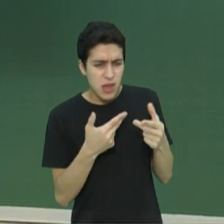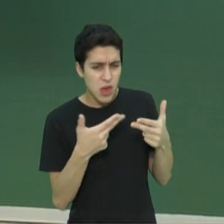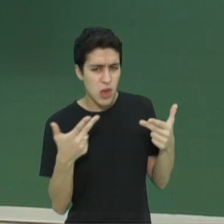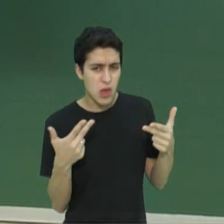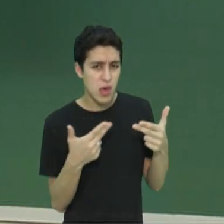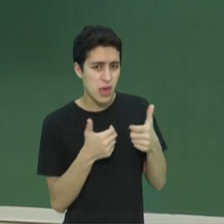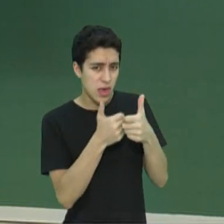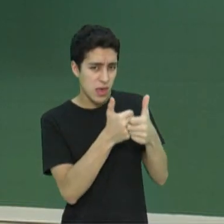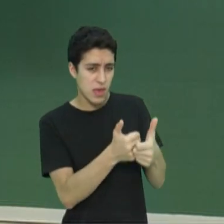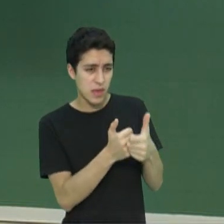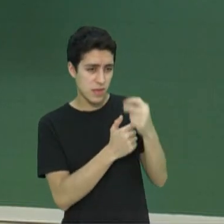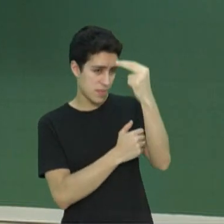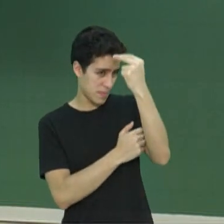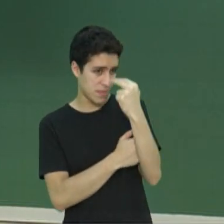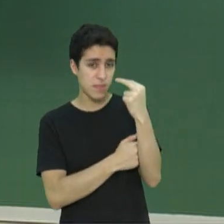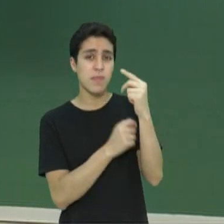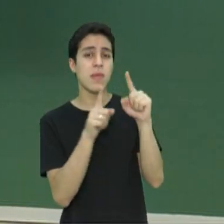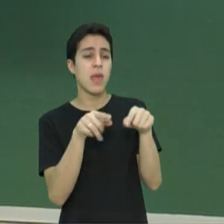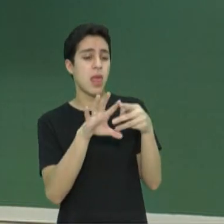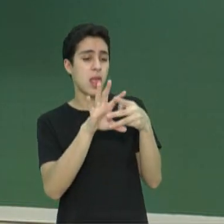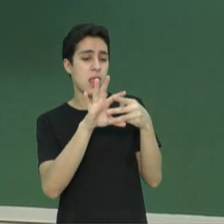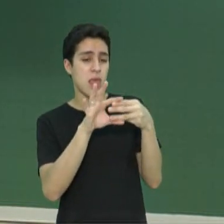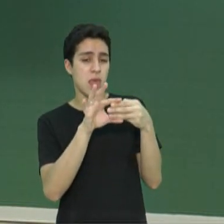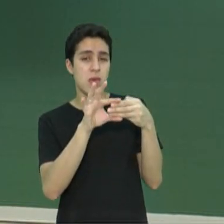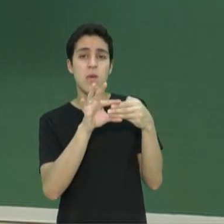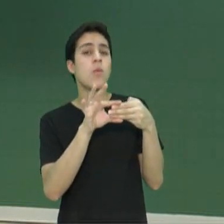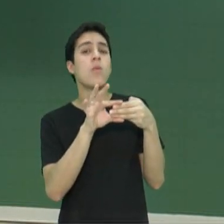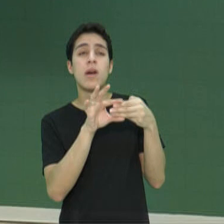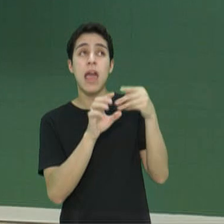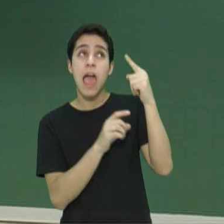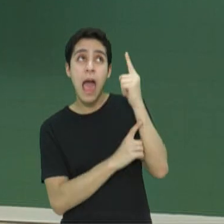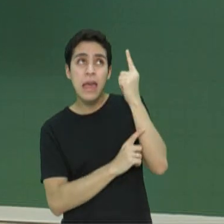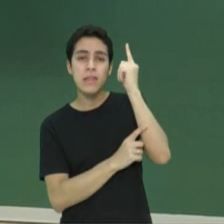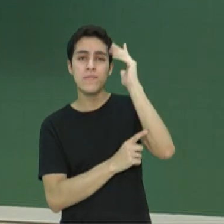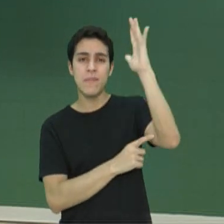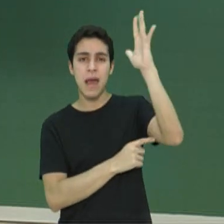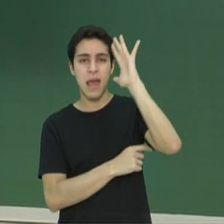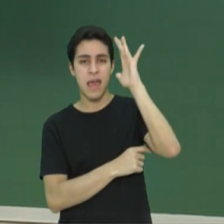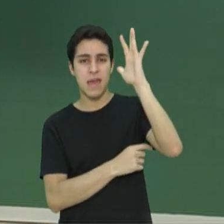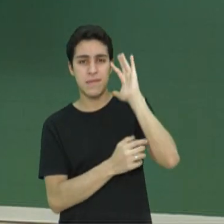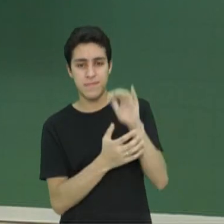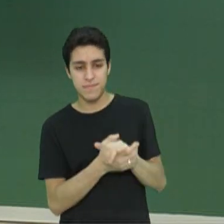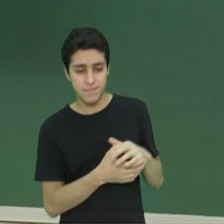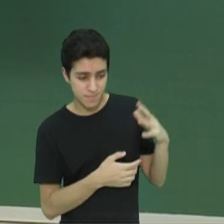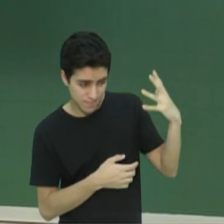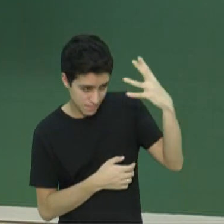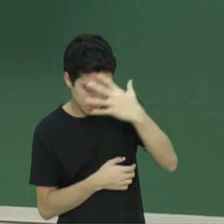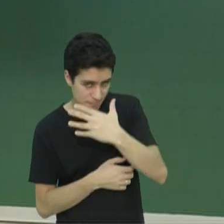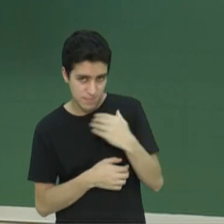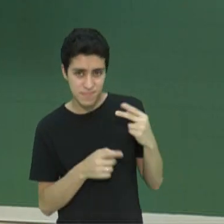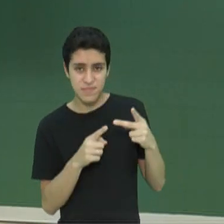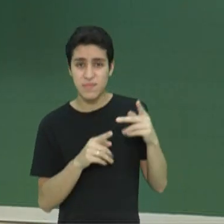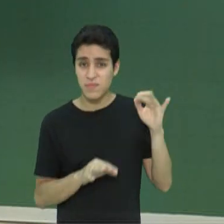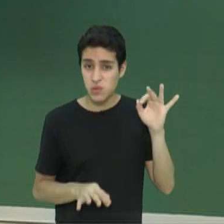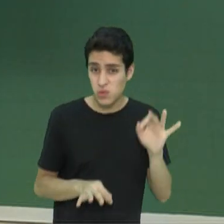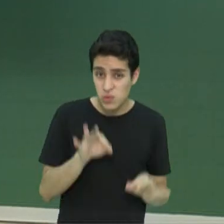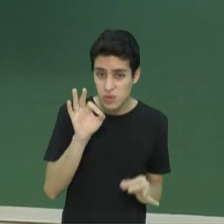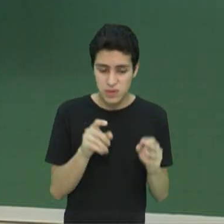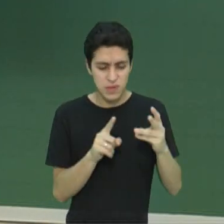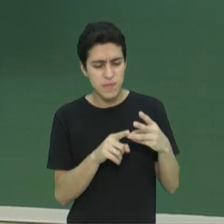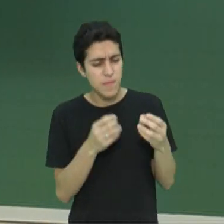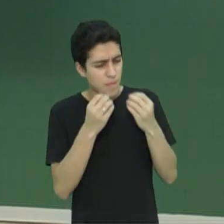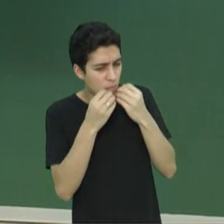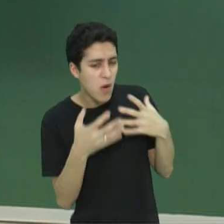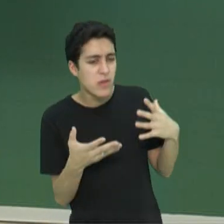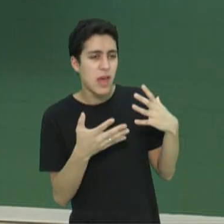para o Platão, vão estar juntas no mundo inteligível. Então, beleza, justiça e